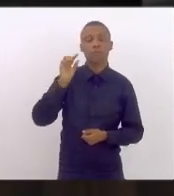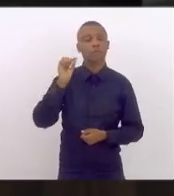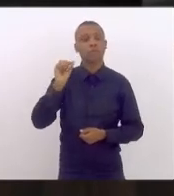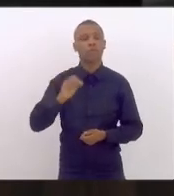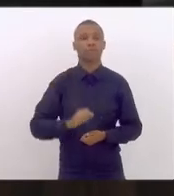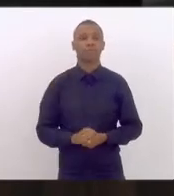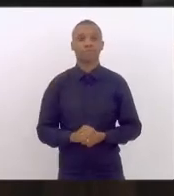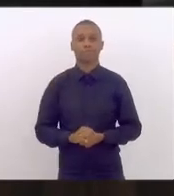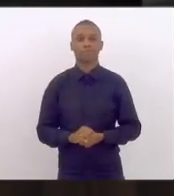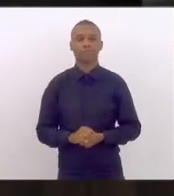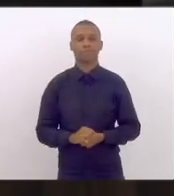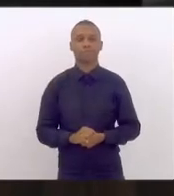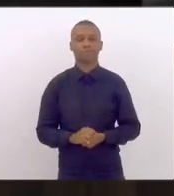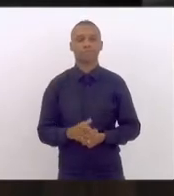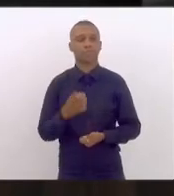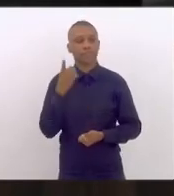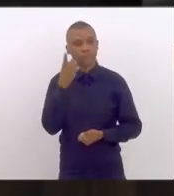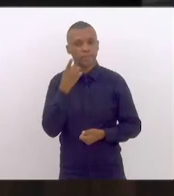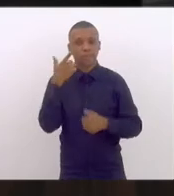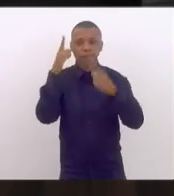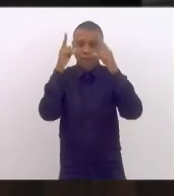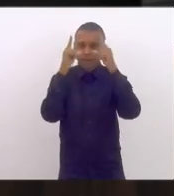relatora deputada